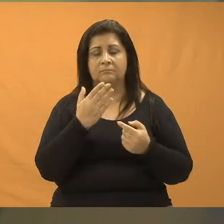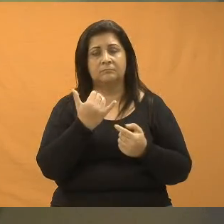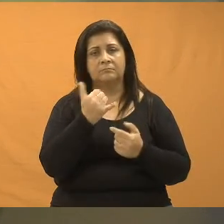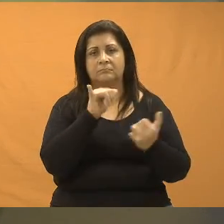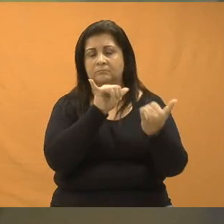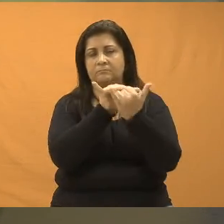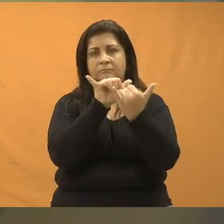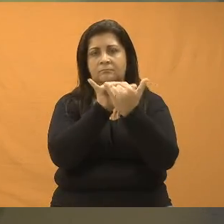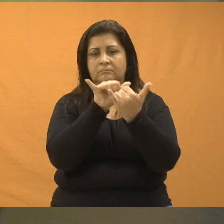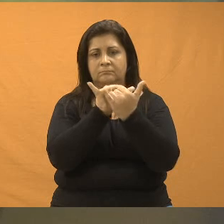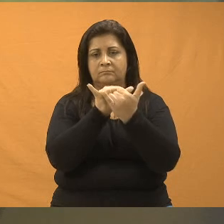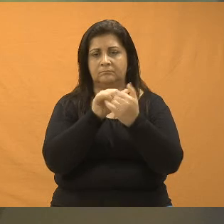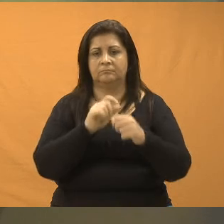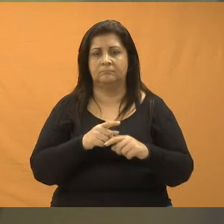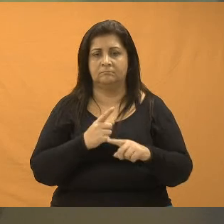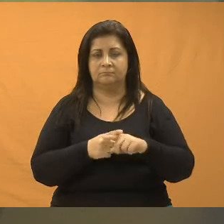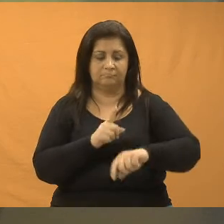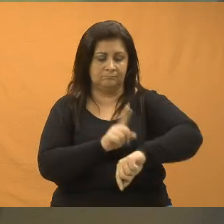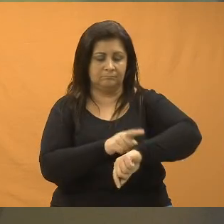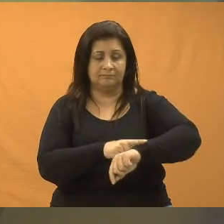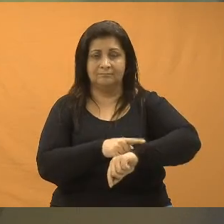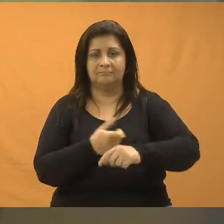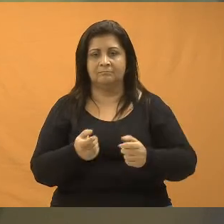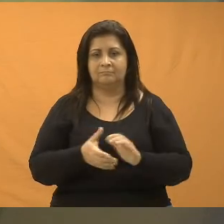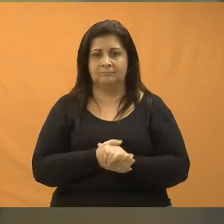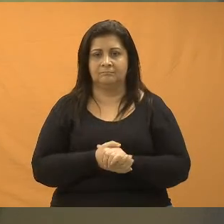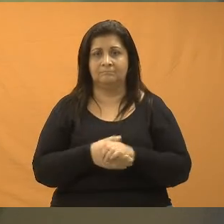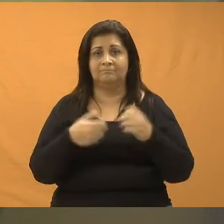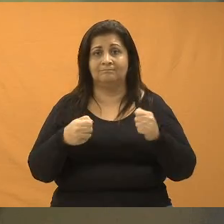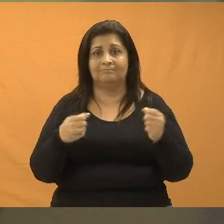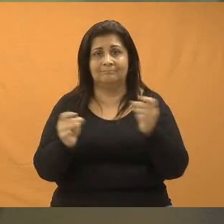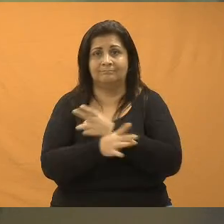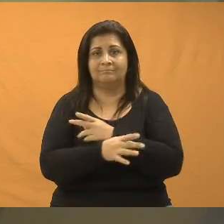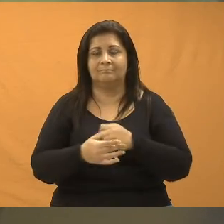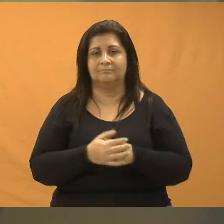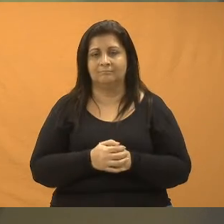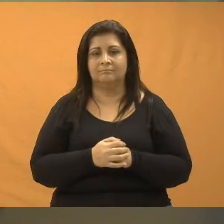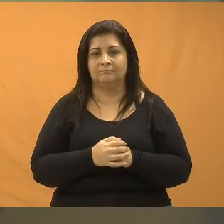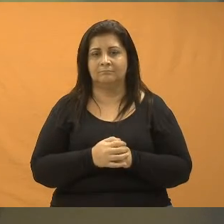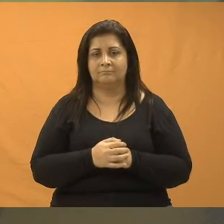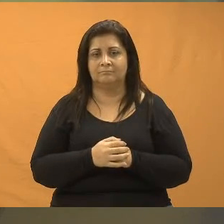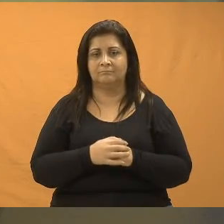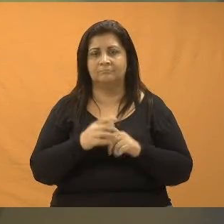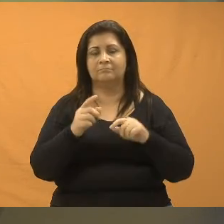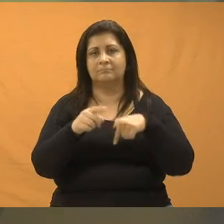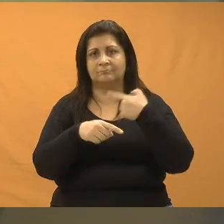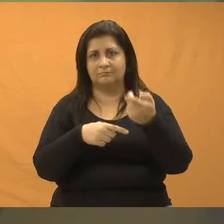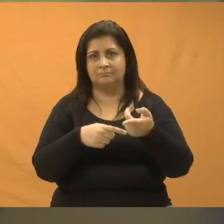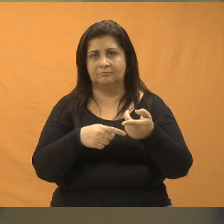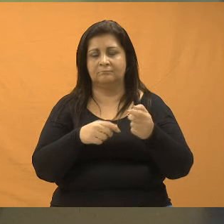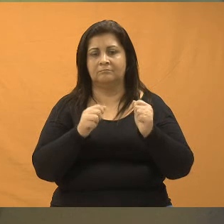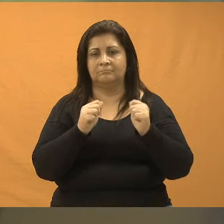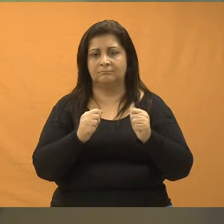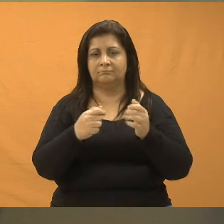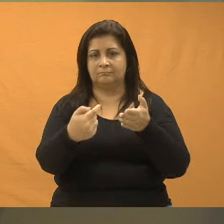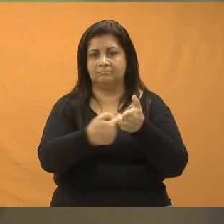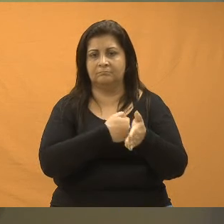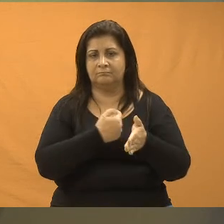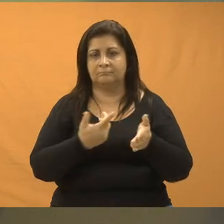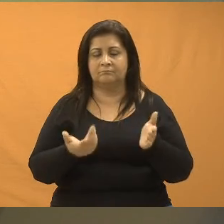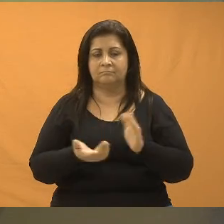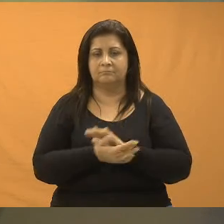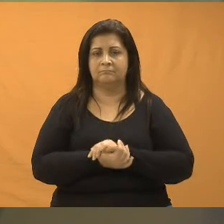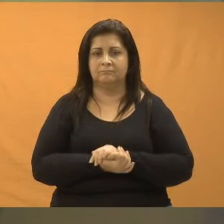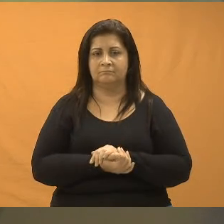temos aí alguns minutos só e eu preciso encerrar a sessão para que, de fato, você pudesse fazer alguma pergunta, se você tiver, ou